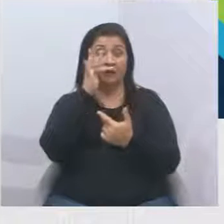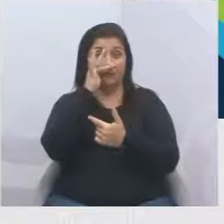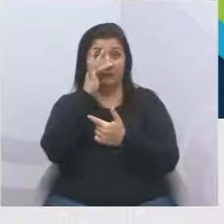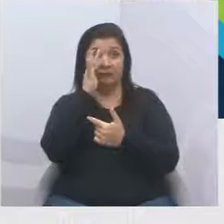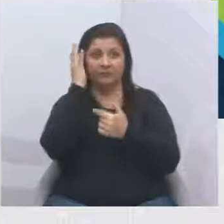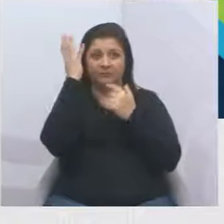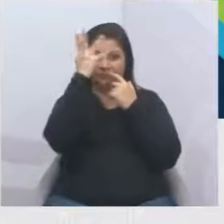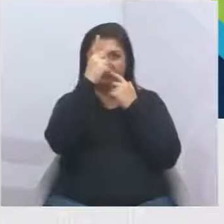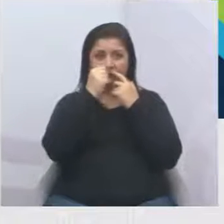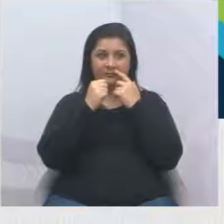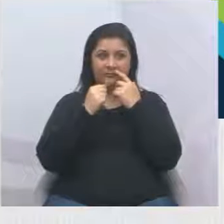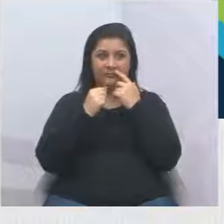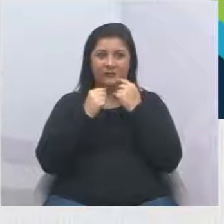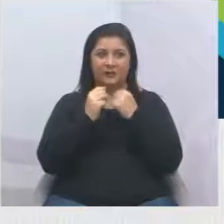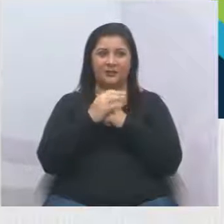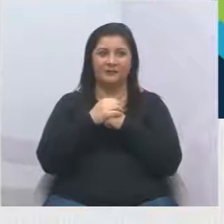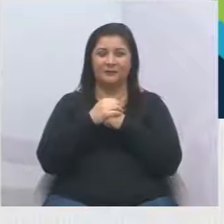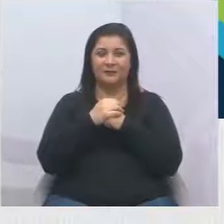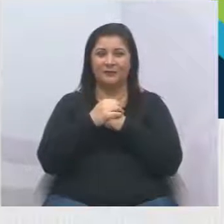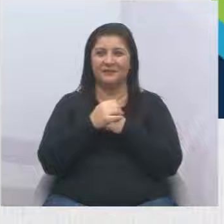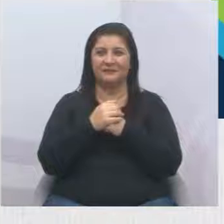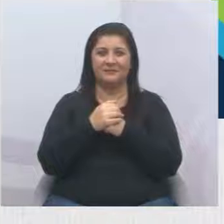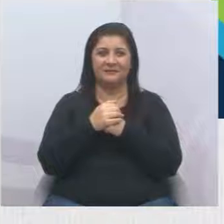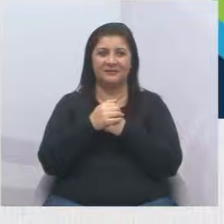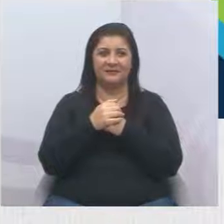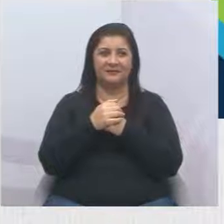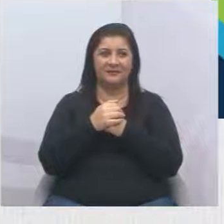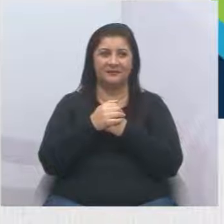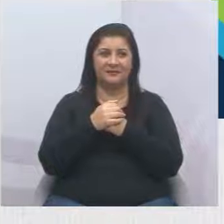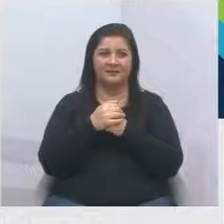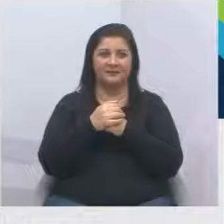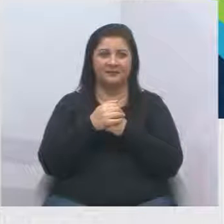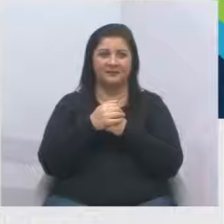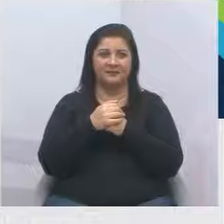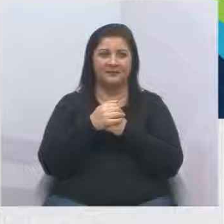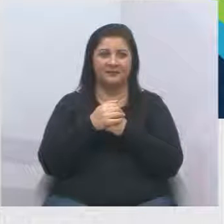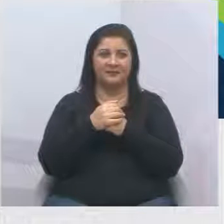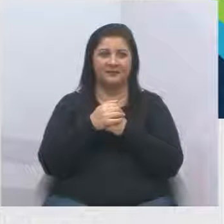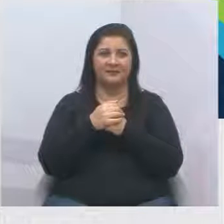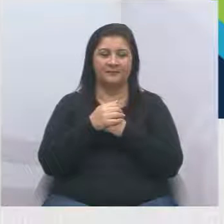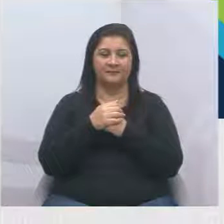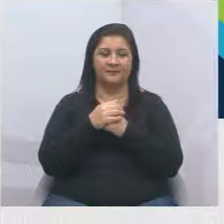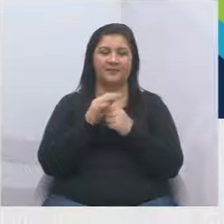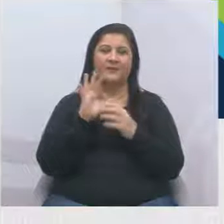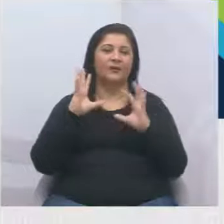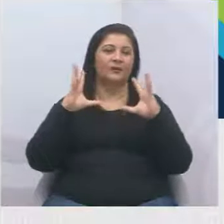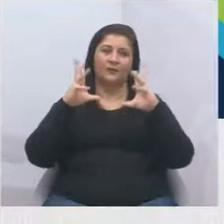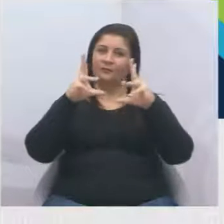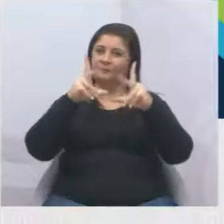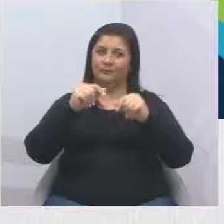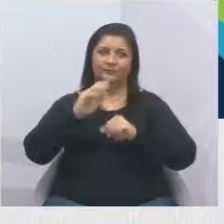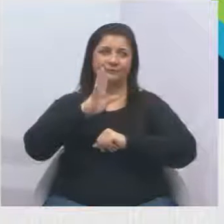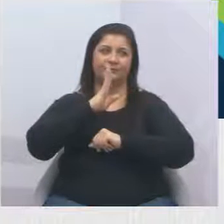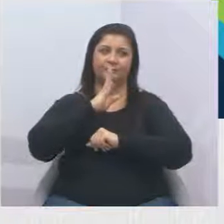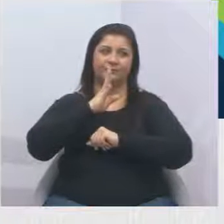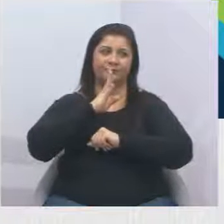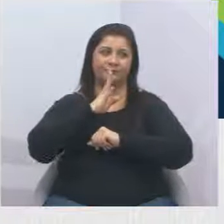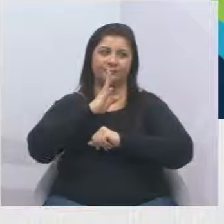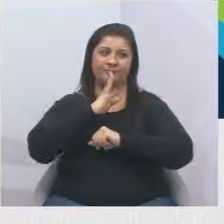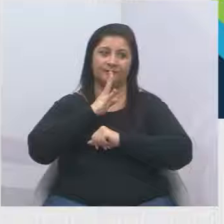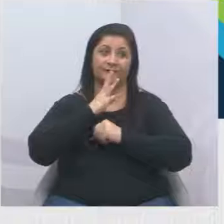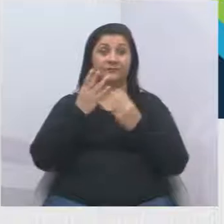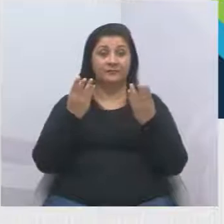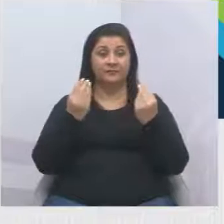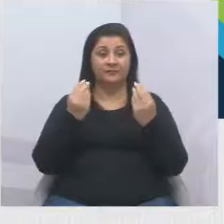uma planta belíssima. Tá outra, por favor. Todos conhecem essa planta, uma planta muito